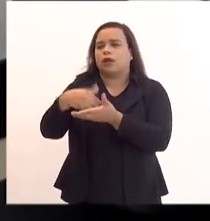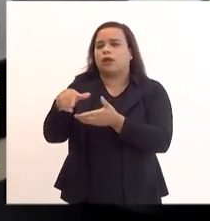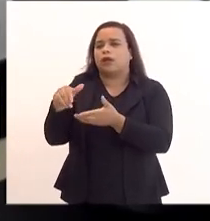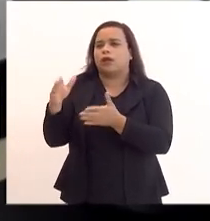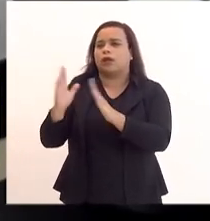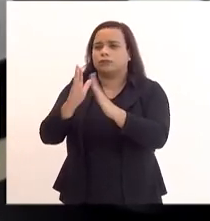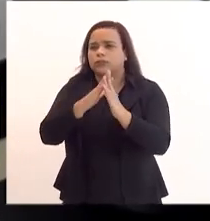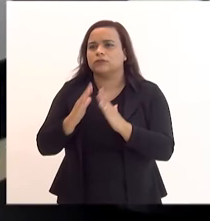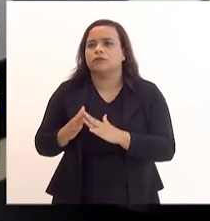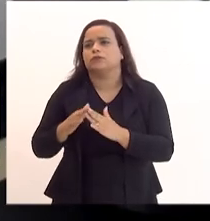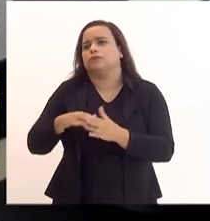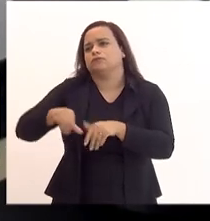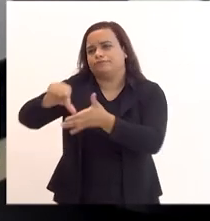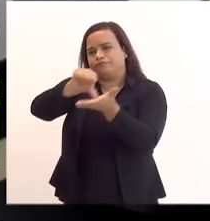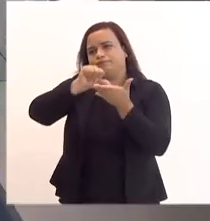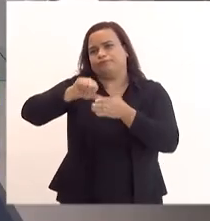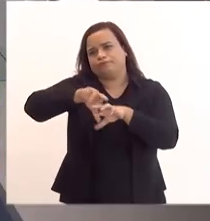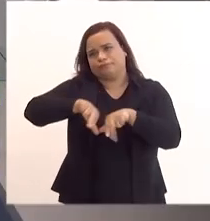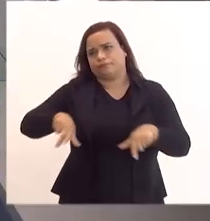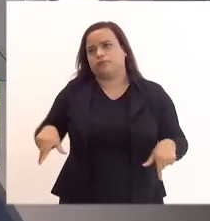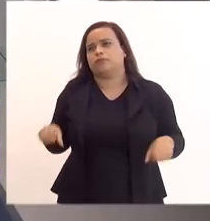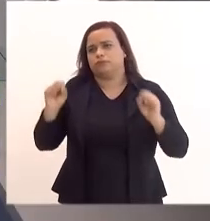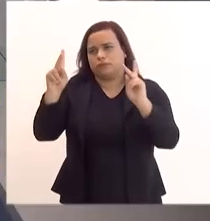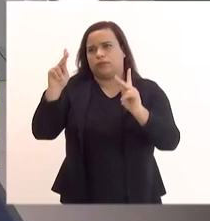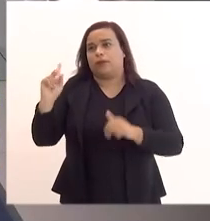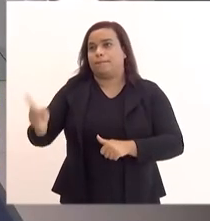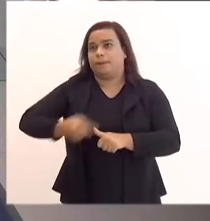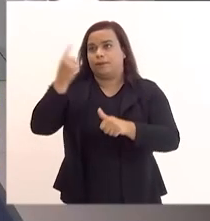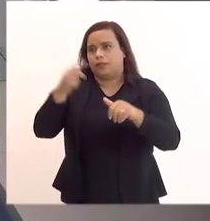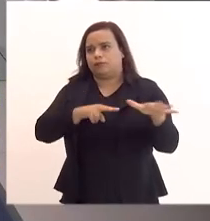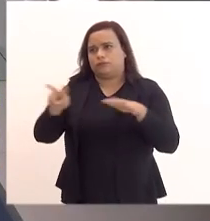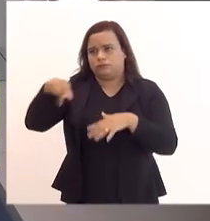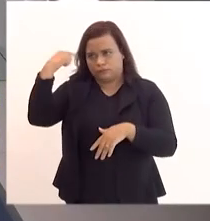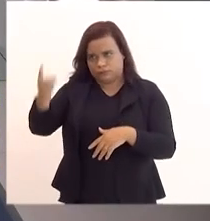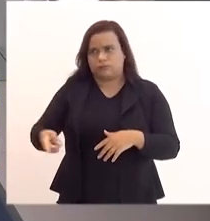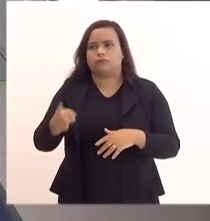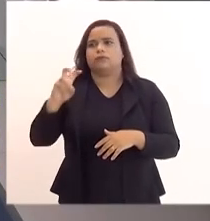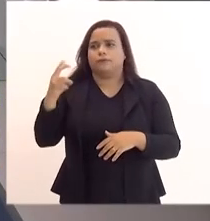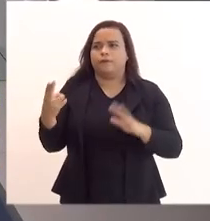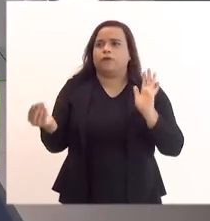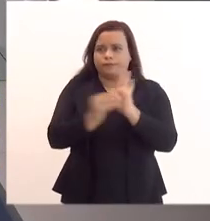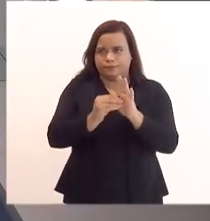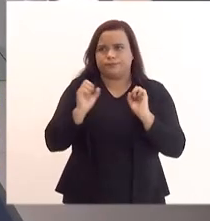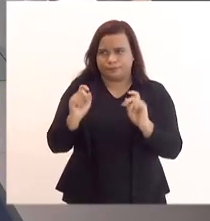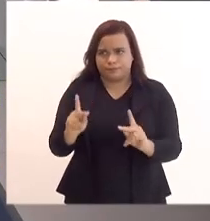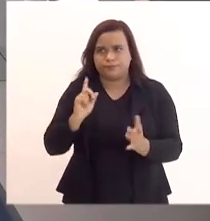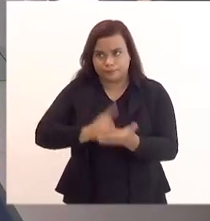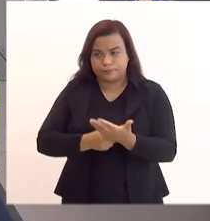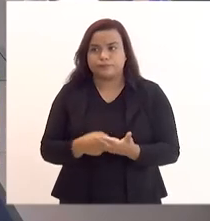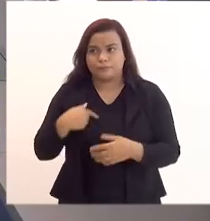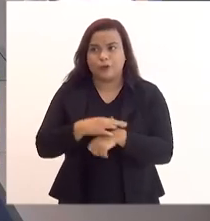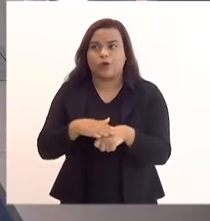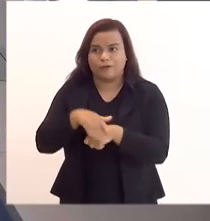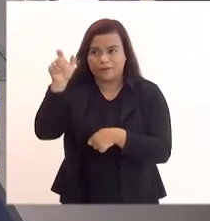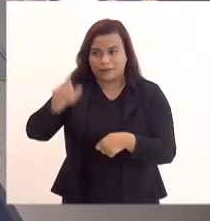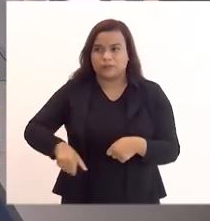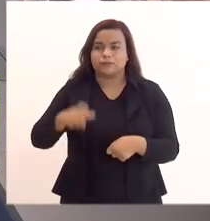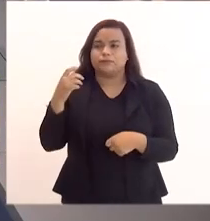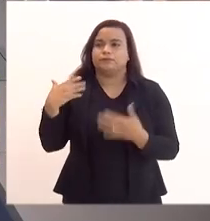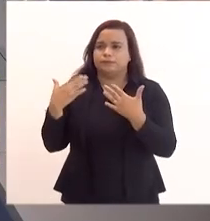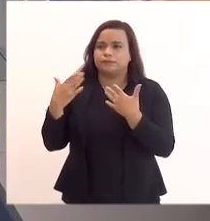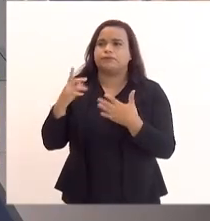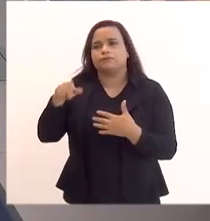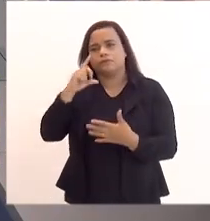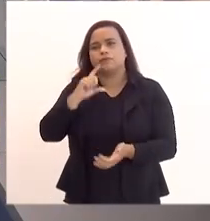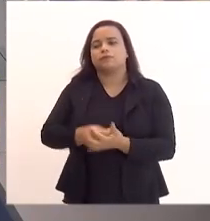participaram... Bom, eu vou colocar no primeiro da pauta da semana que vem. É isso que eu pedi para você, Excelência. Bota no primeiro da pauta que eu converso com o deputado Valdec. Primeiro da pauta da semana